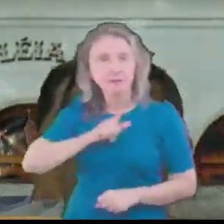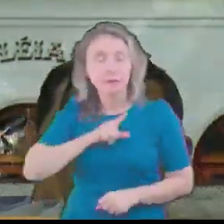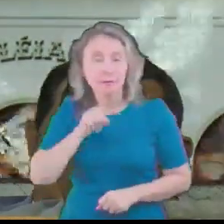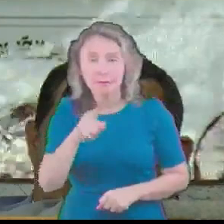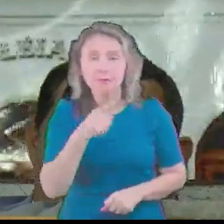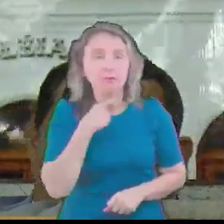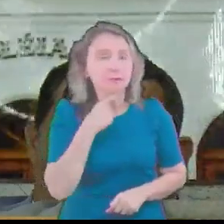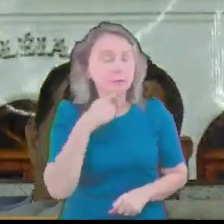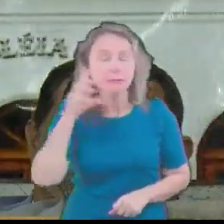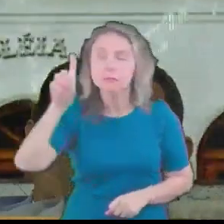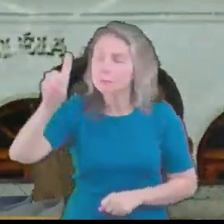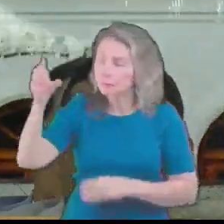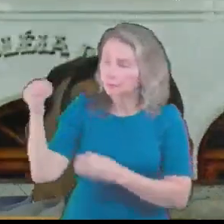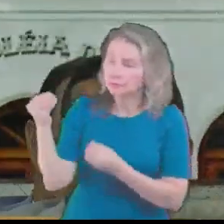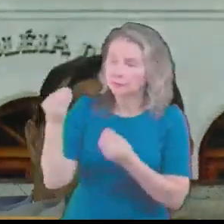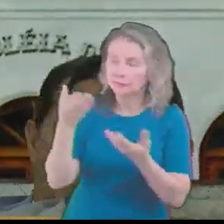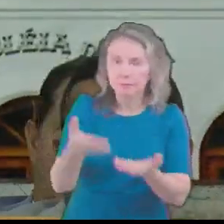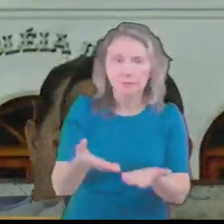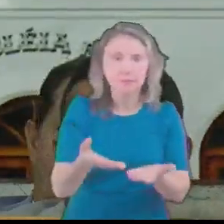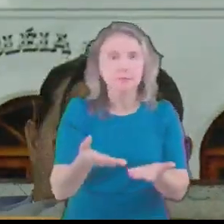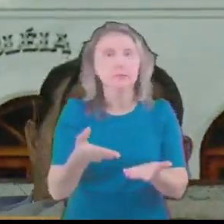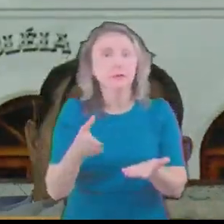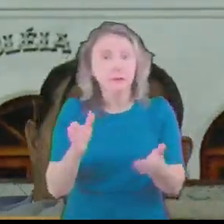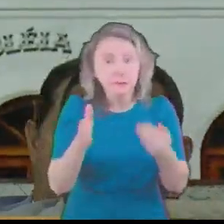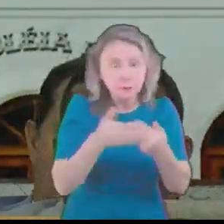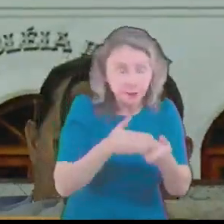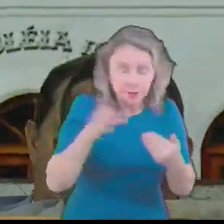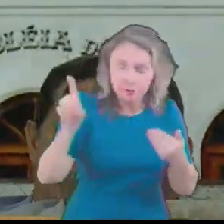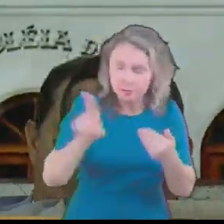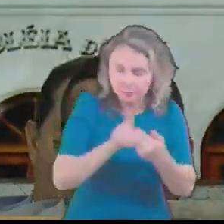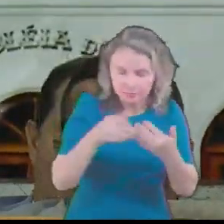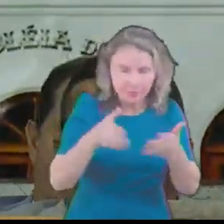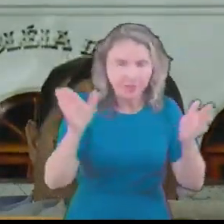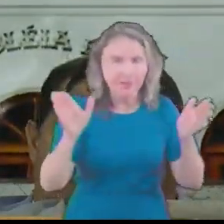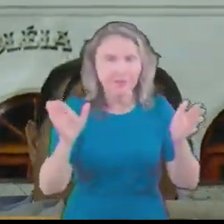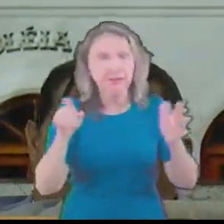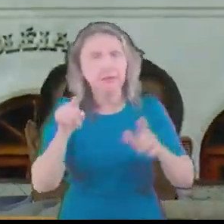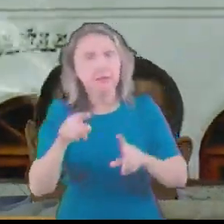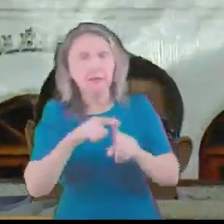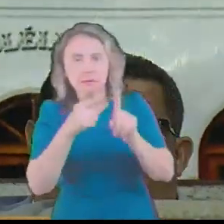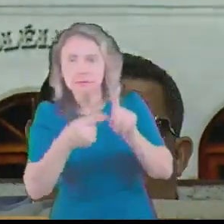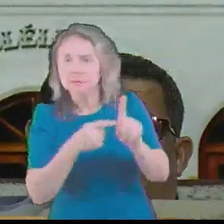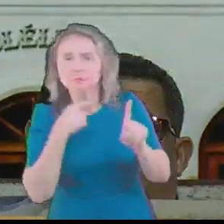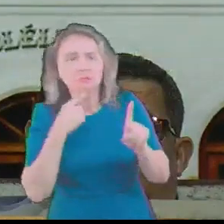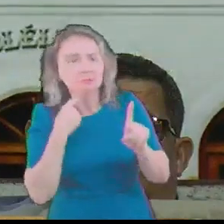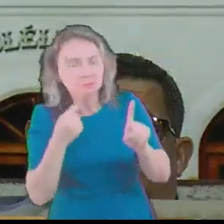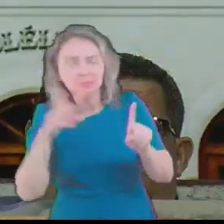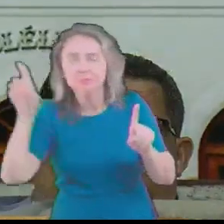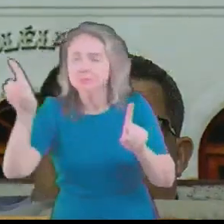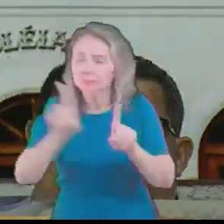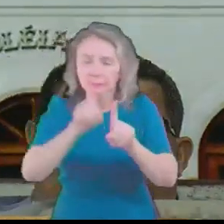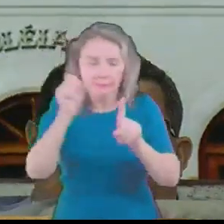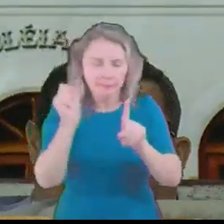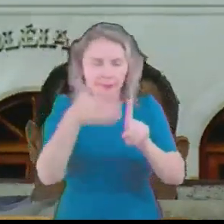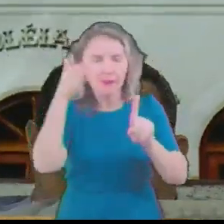Ele realiza. Se fecha, Ele abre. Se é estéril, Ele faz ser fecundo, para que o nome dEle